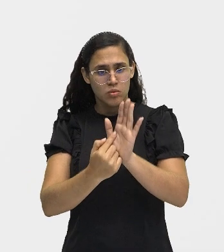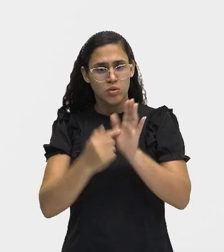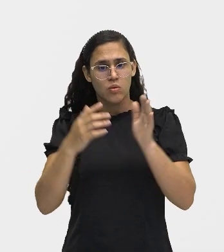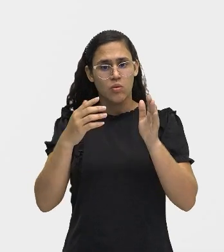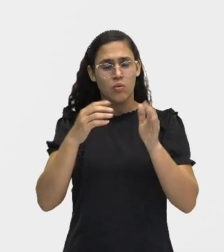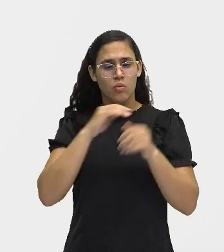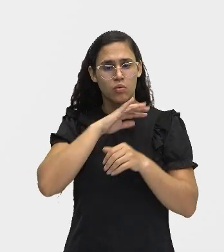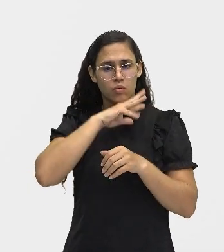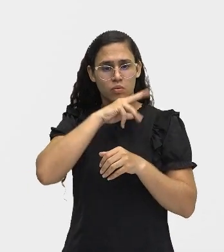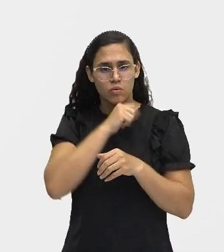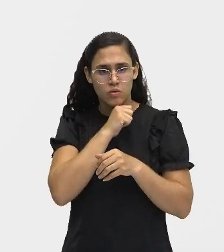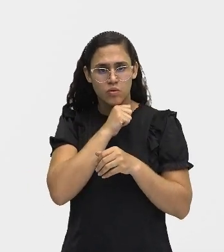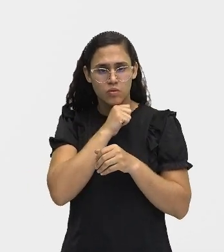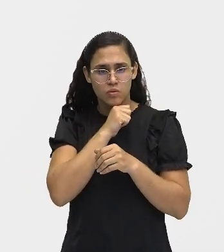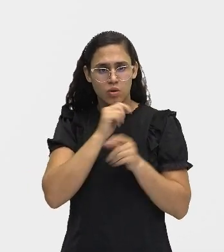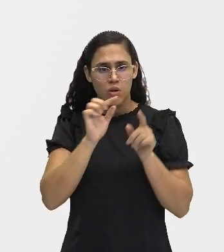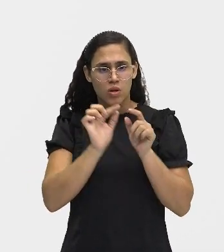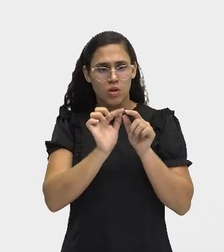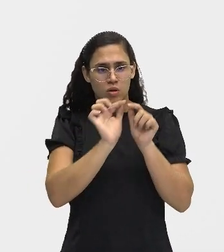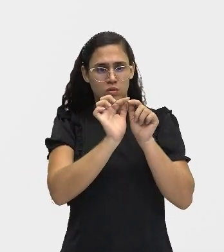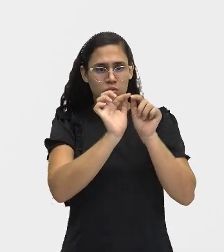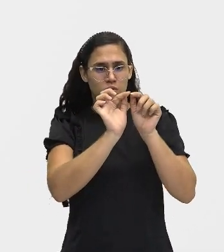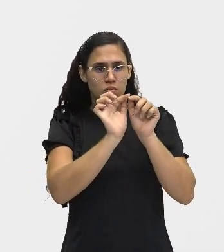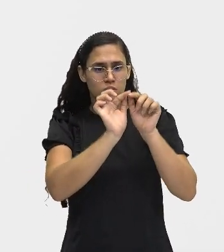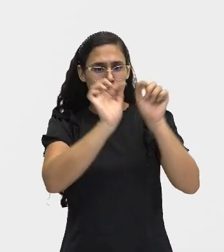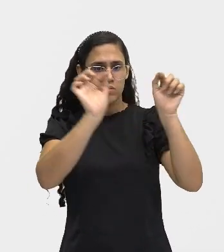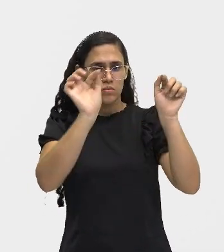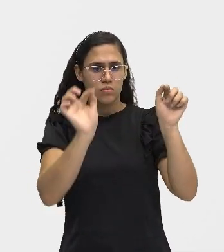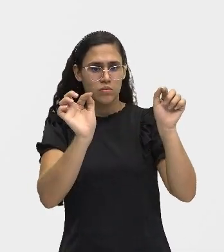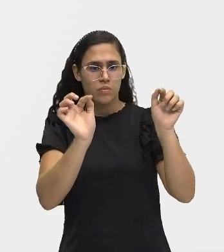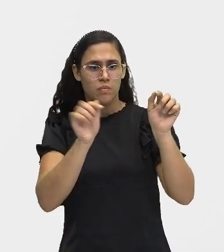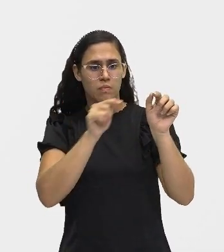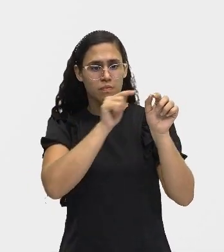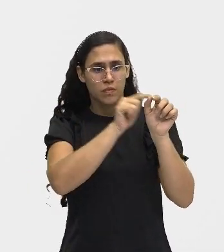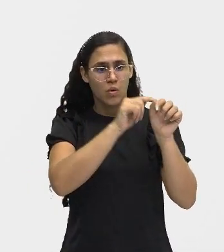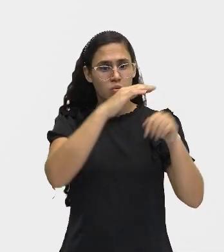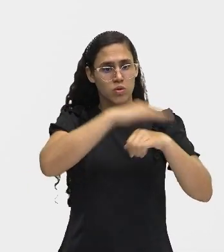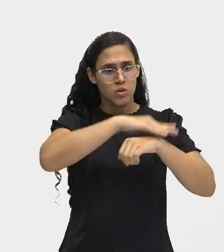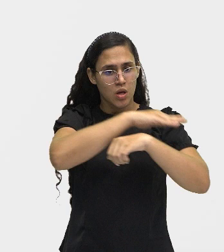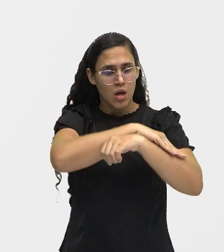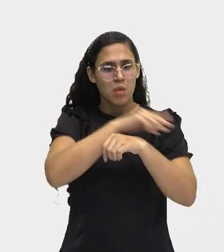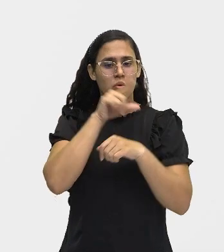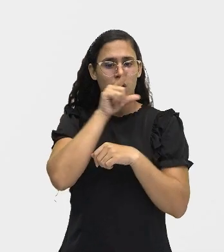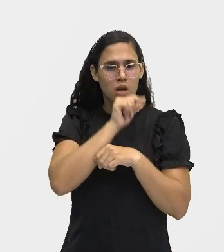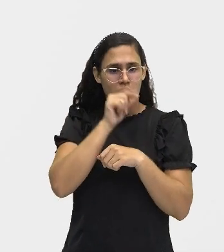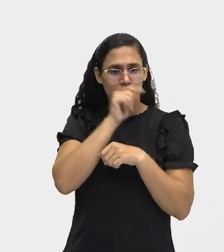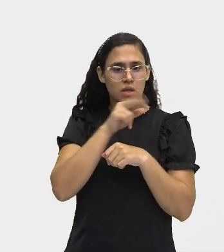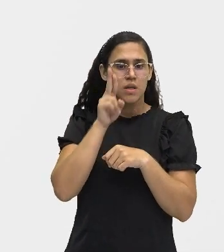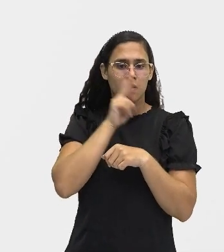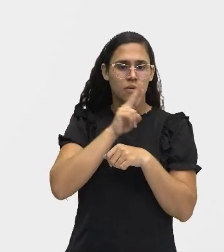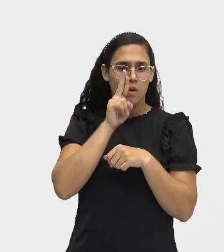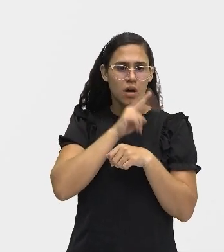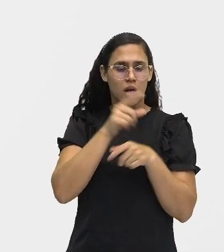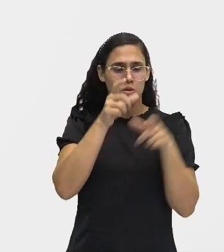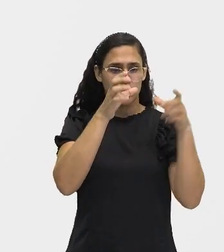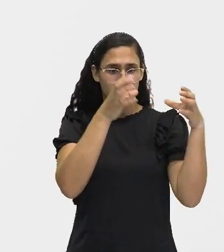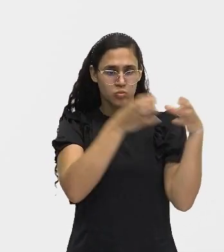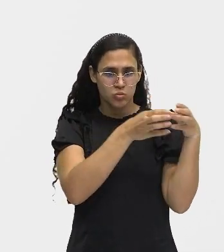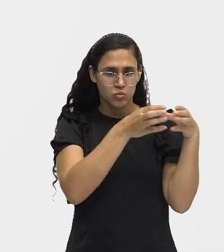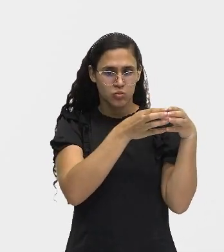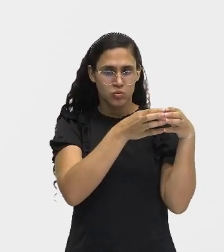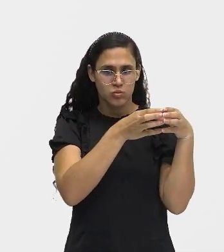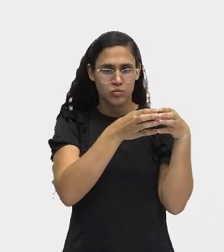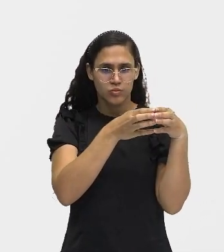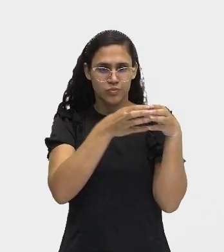estão colocados ali acima, o sapo, galinha, o rato, né? E aí a gente tem ali esses animais, eles